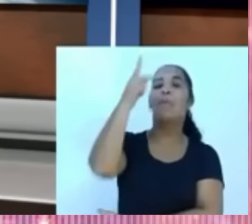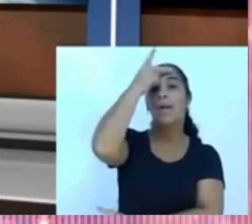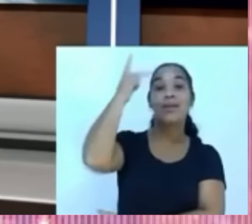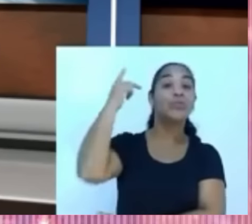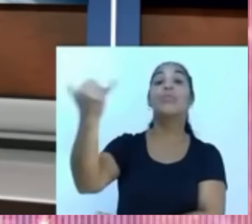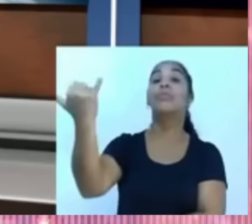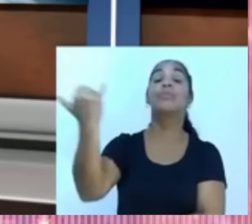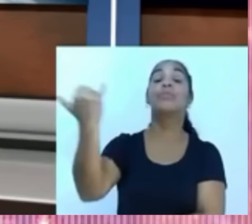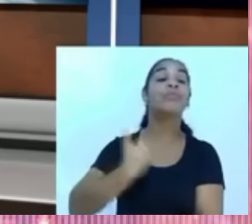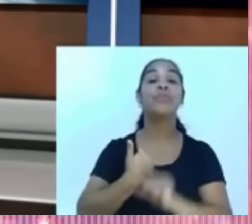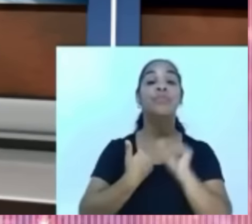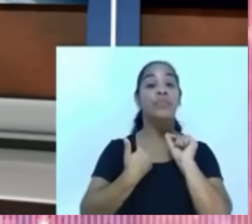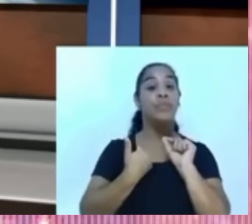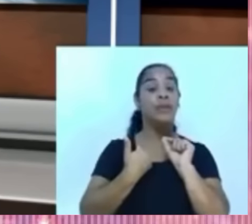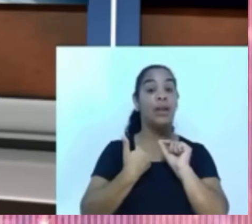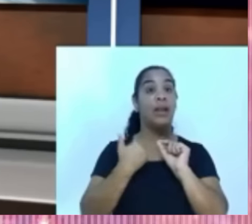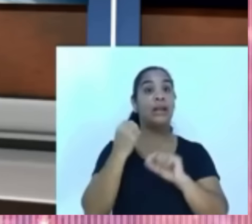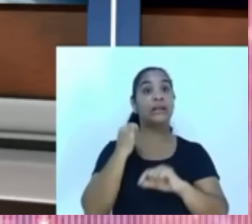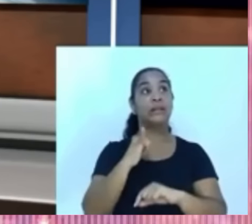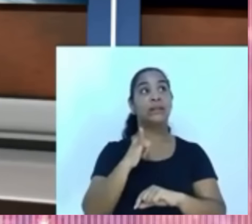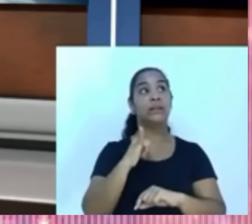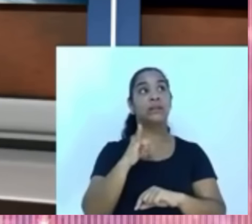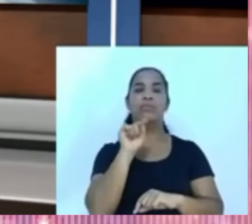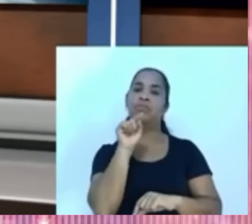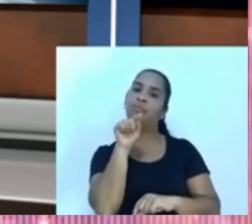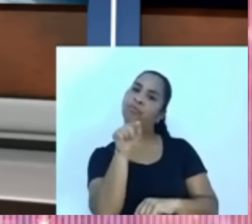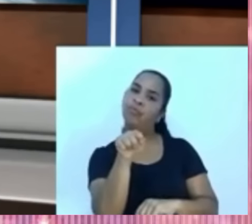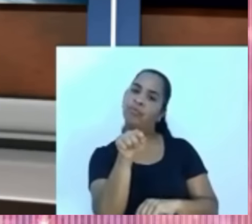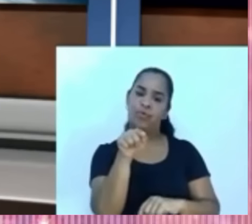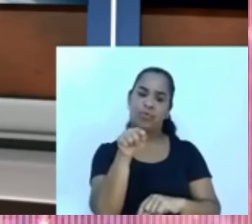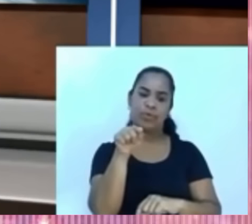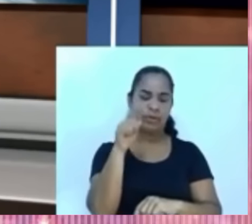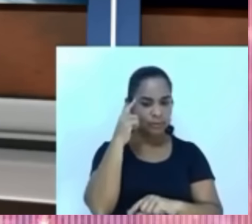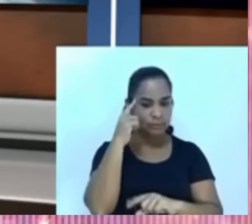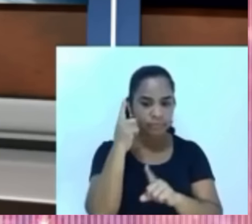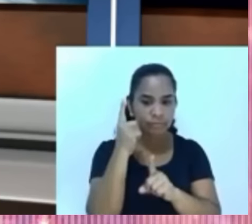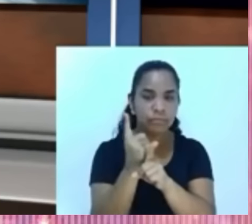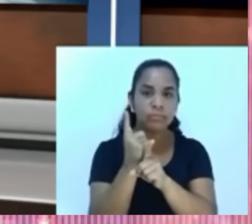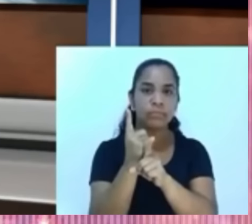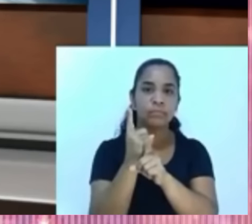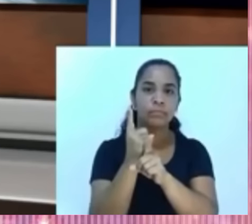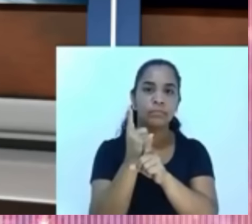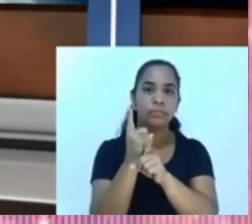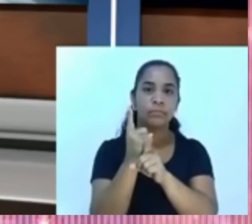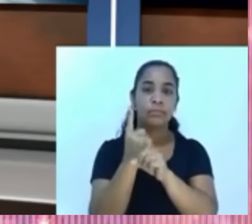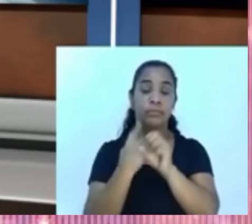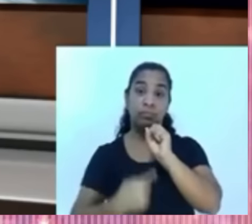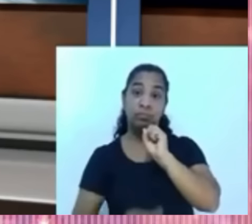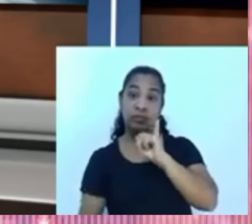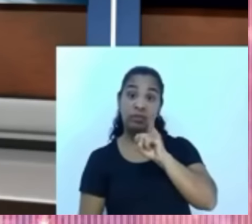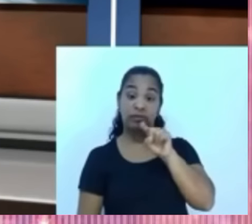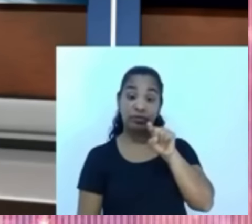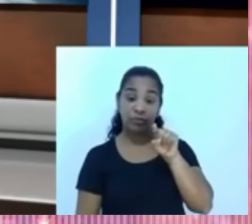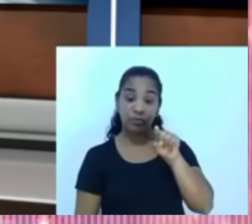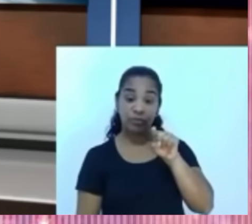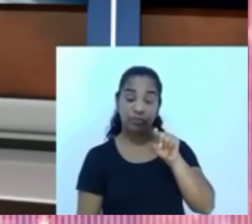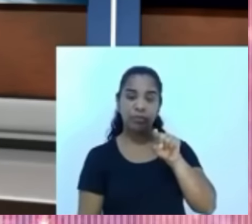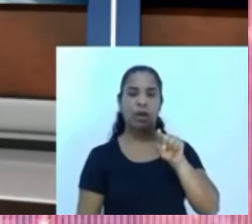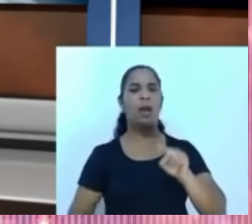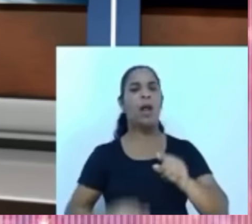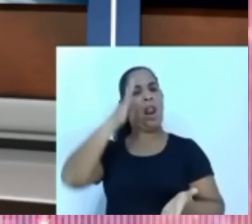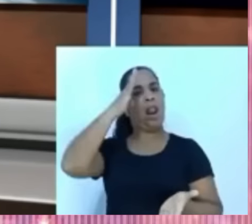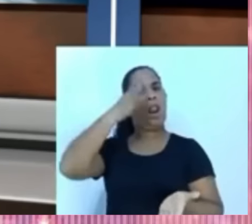tem caráter você tem um ponto se você é Leal